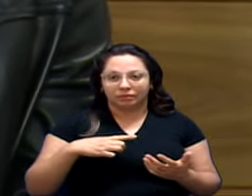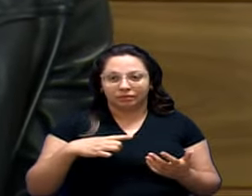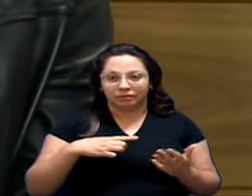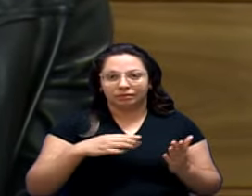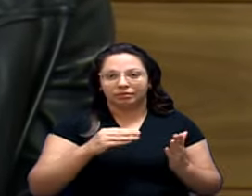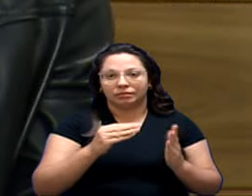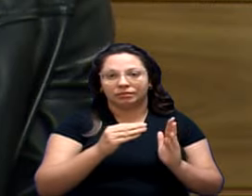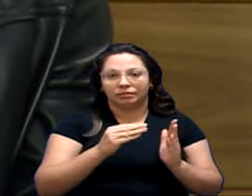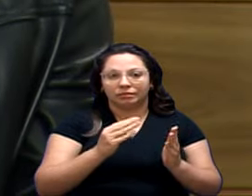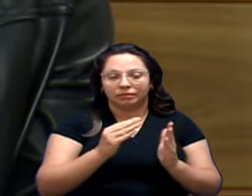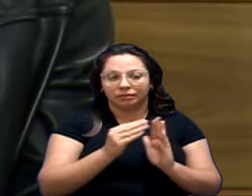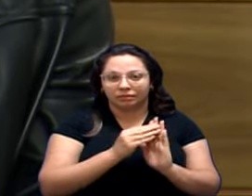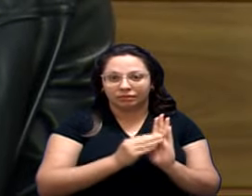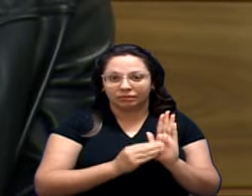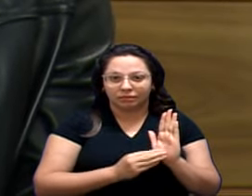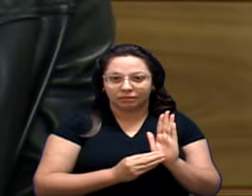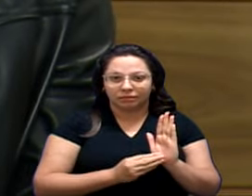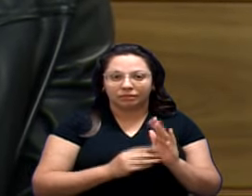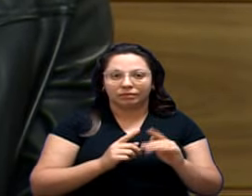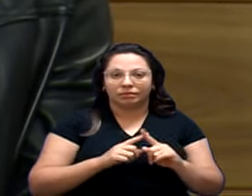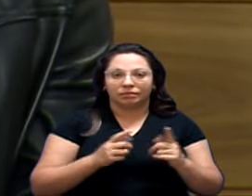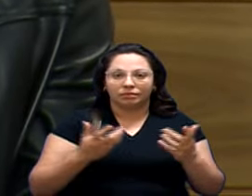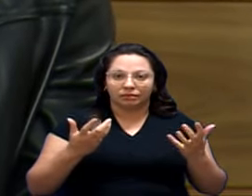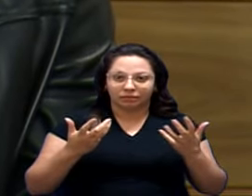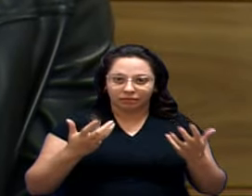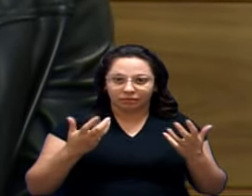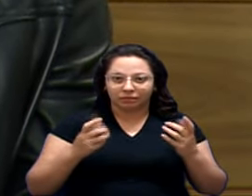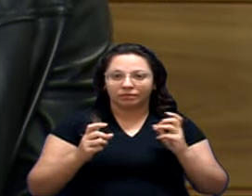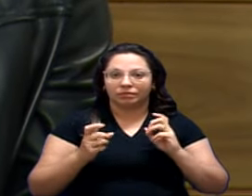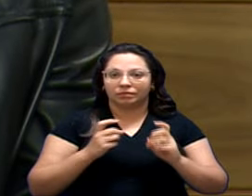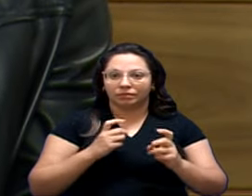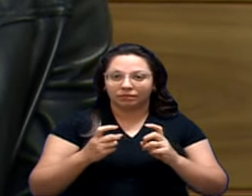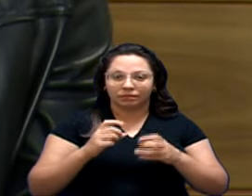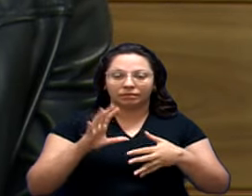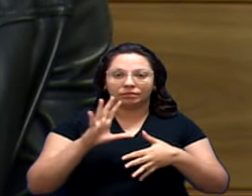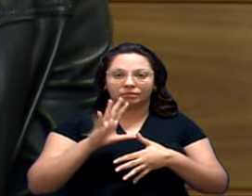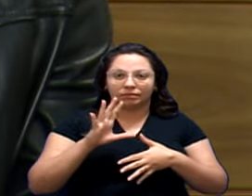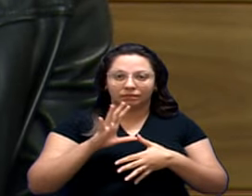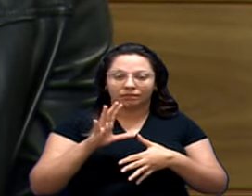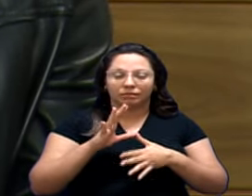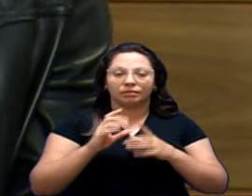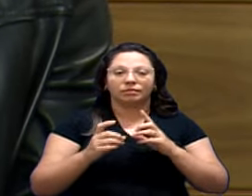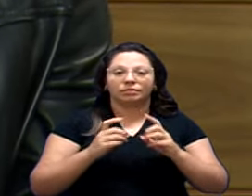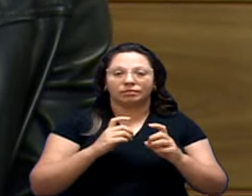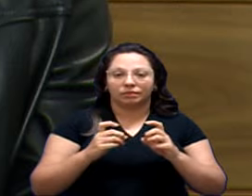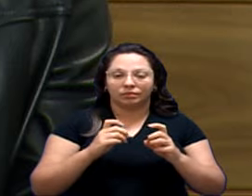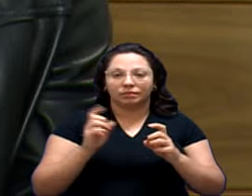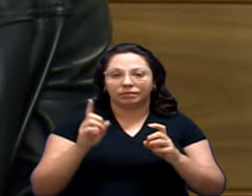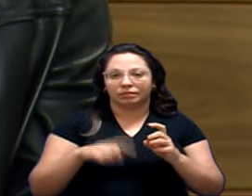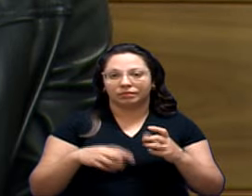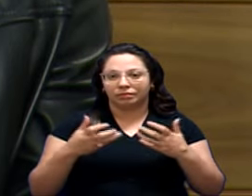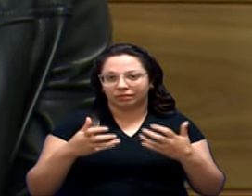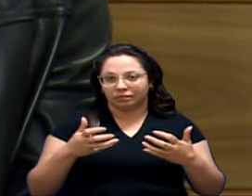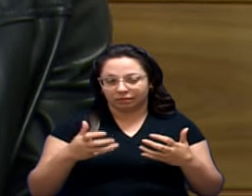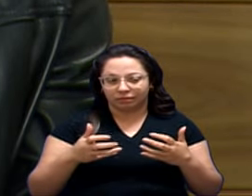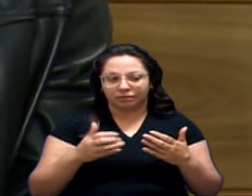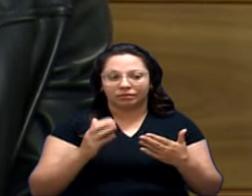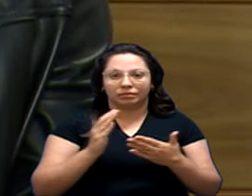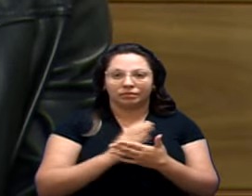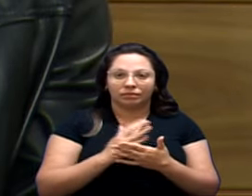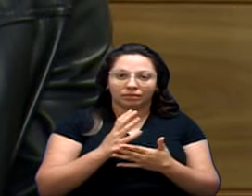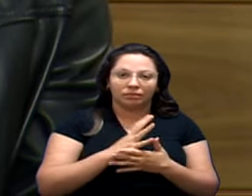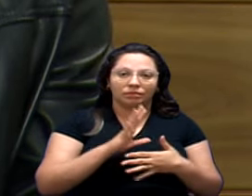minuta mas a ideia era discutir né essa proposta dos mapas né então a ideia era trazer essas três propostas os três mapas tamb